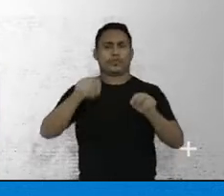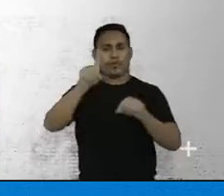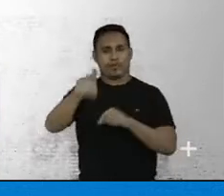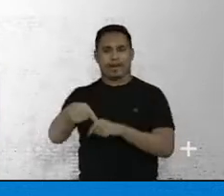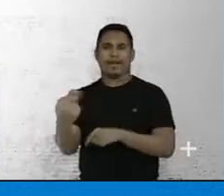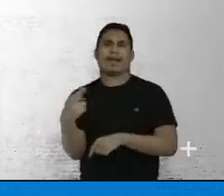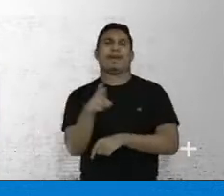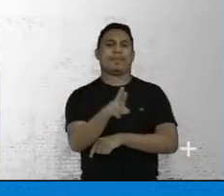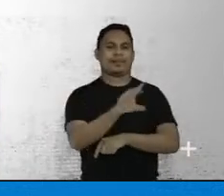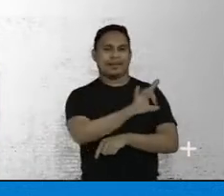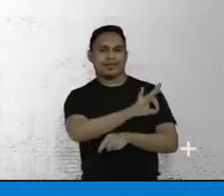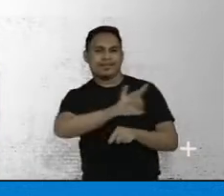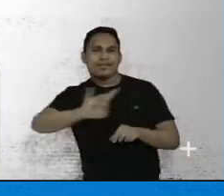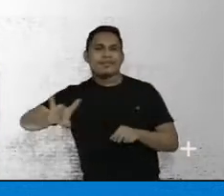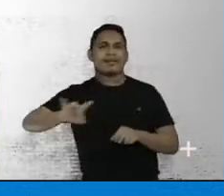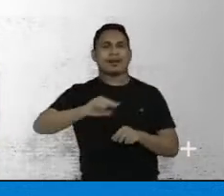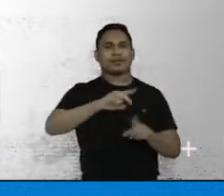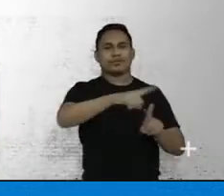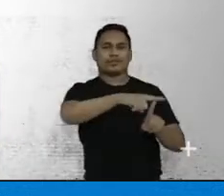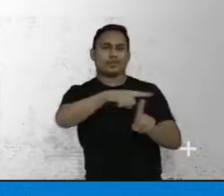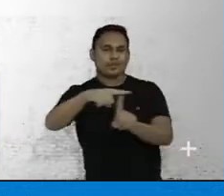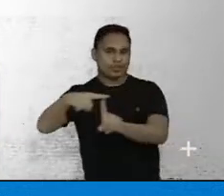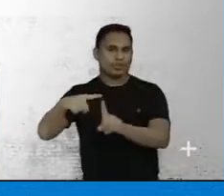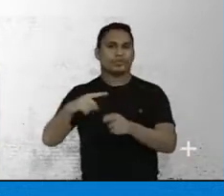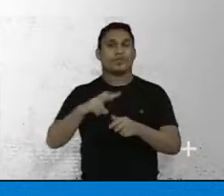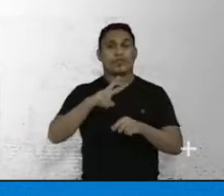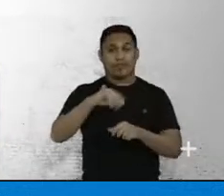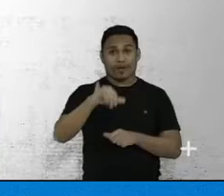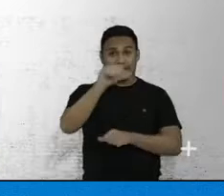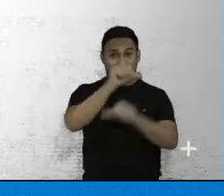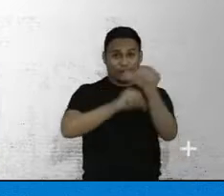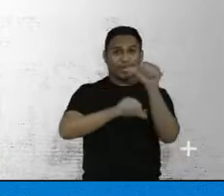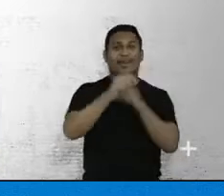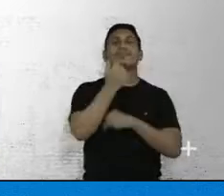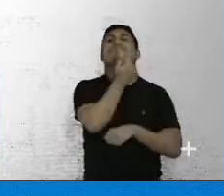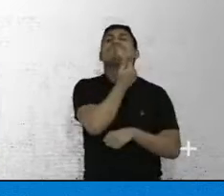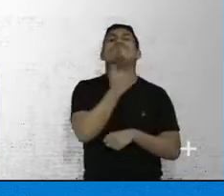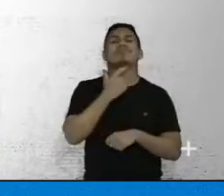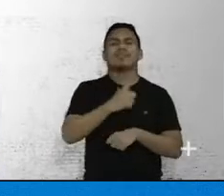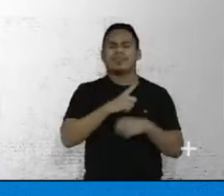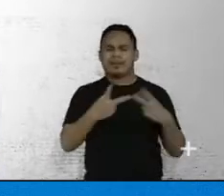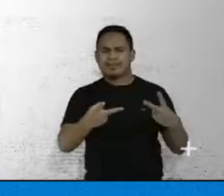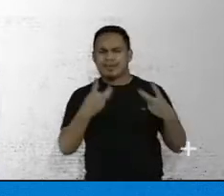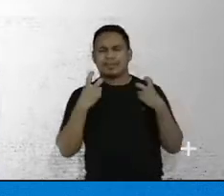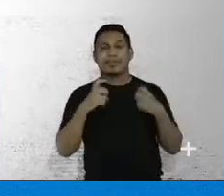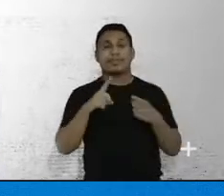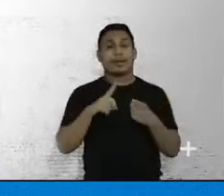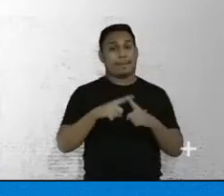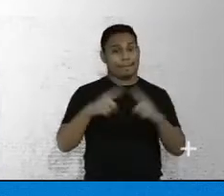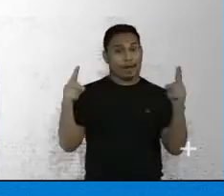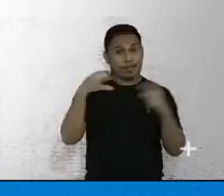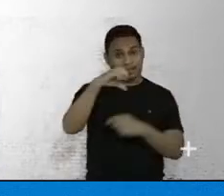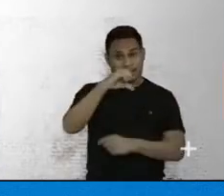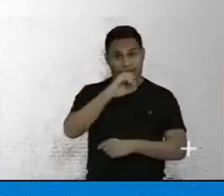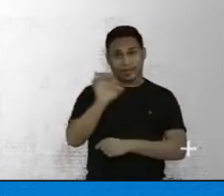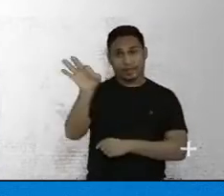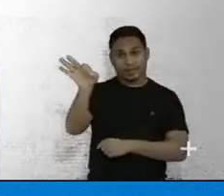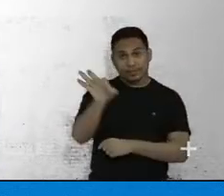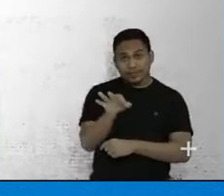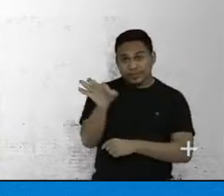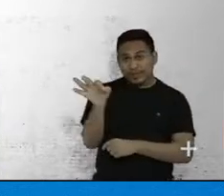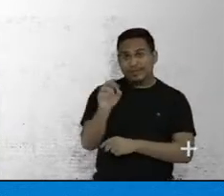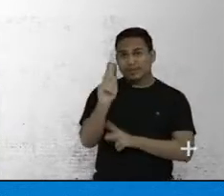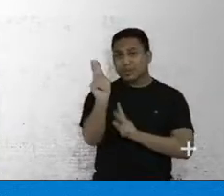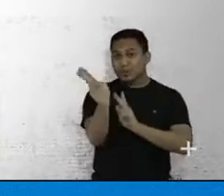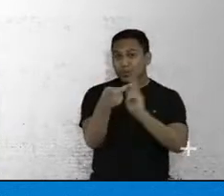vai causar essa alteração no ultrassom, mas como 90% dos casos de tireoidite são causados pela